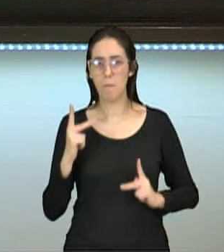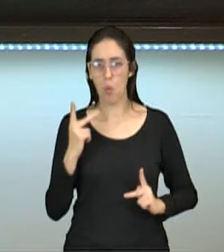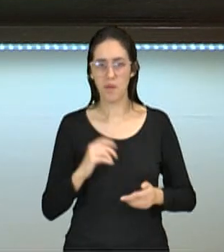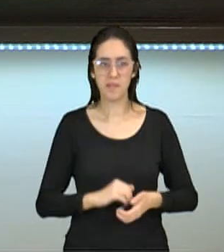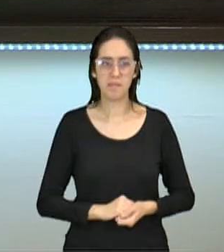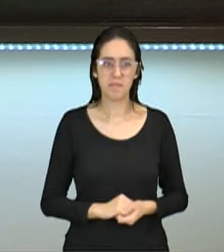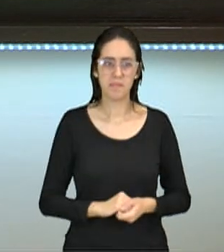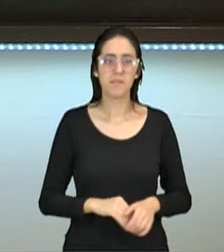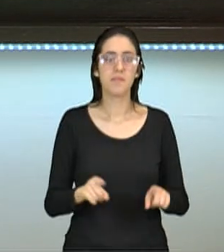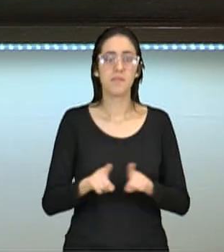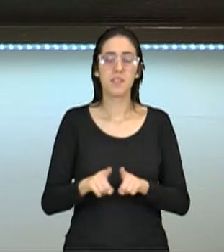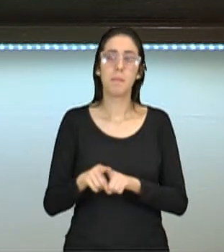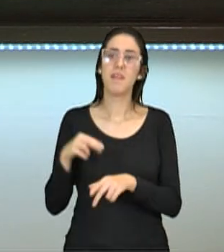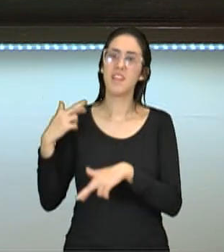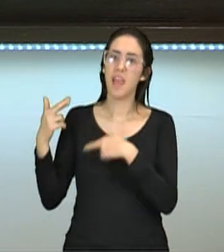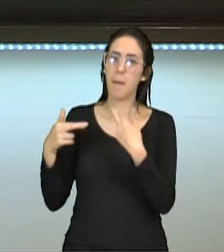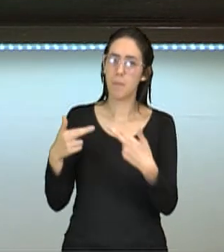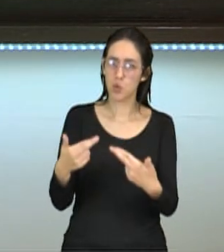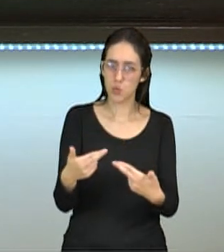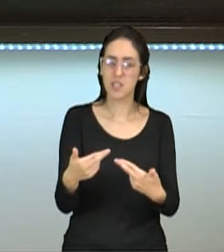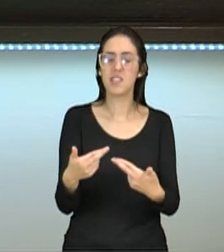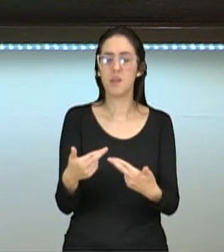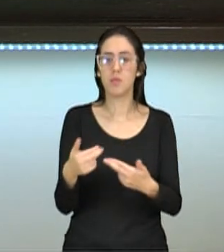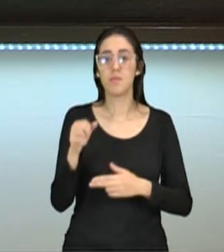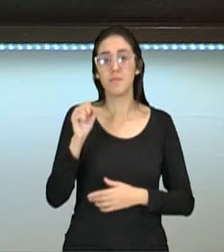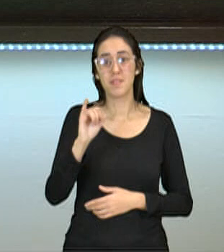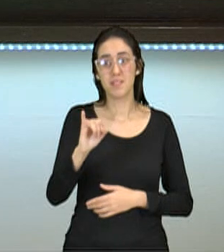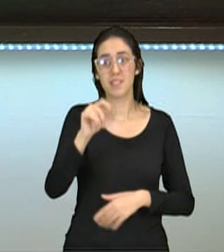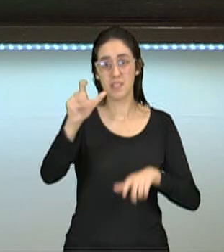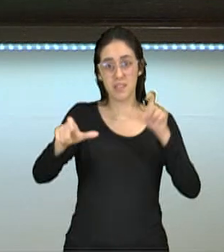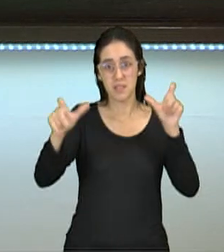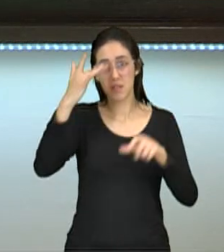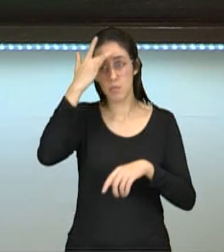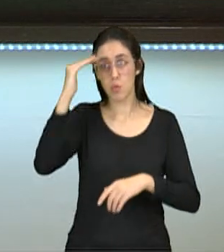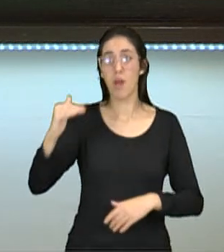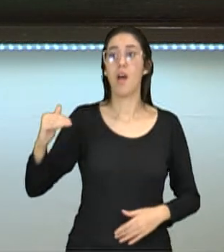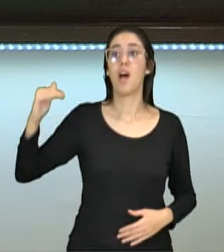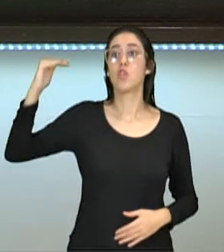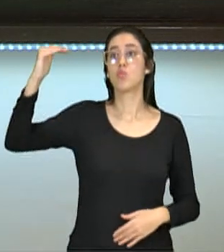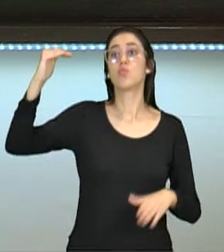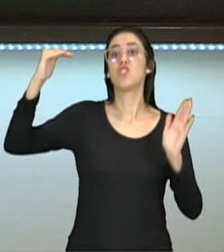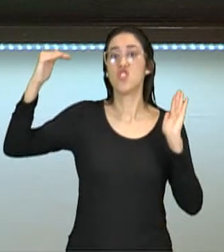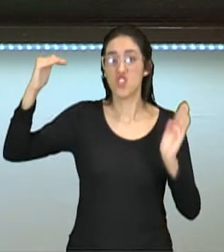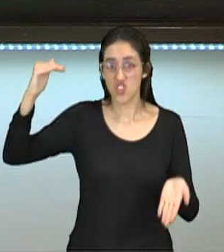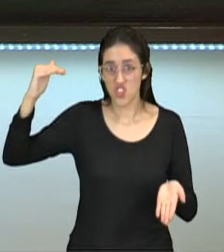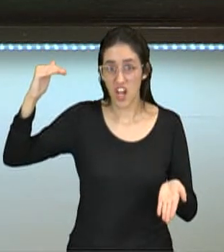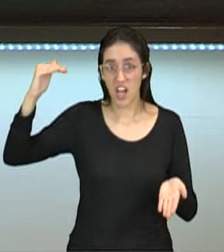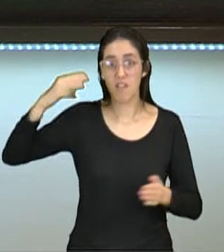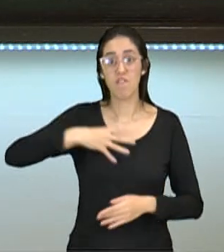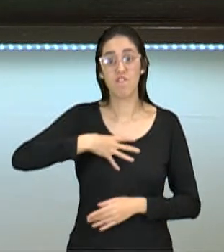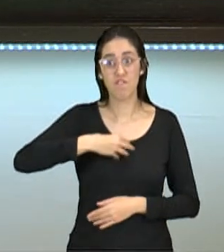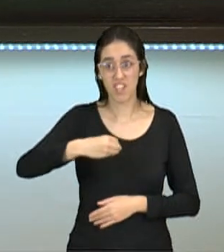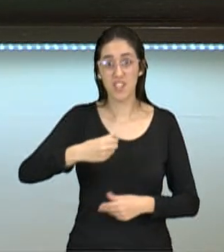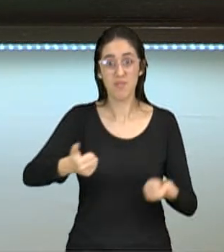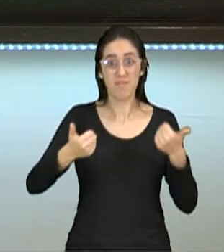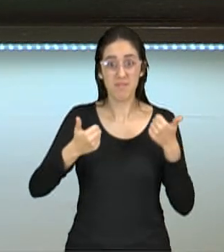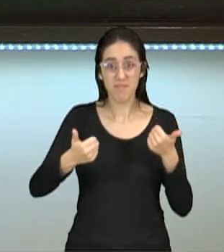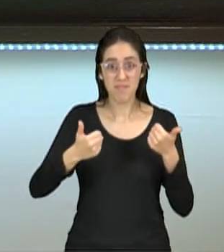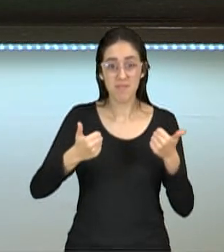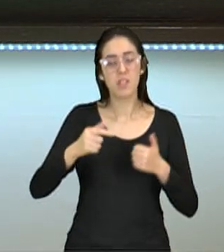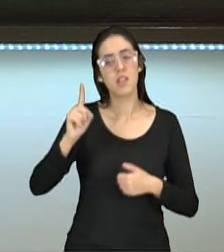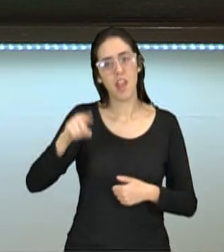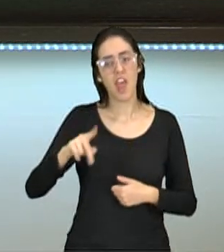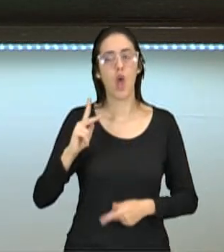A questão da reprodução, então quando as pessoas ficam adultas e são capazes de ter um filho, é por conta